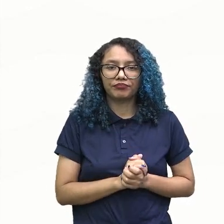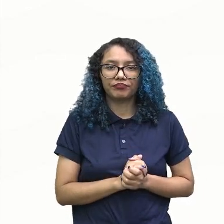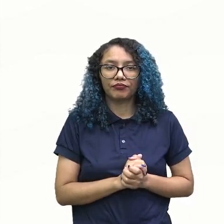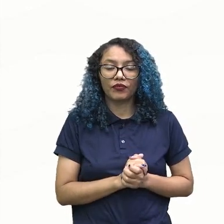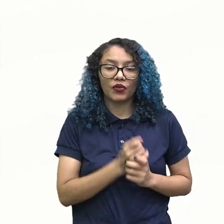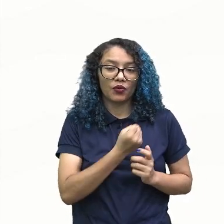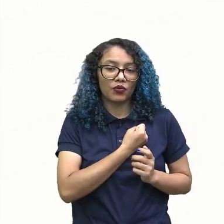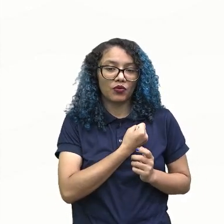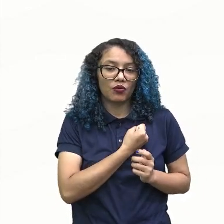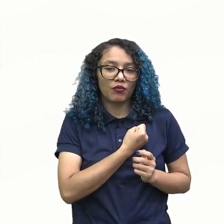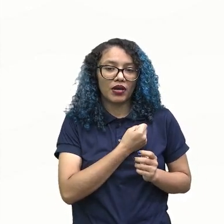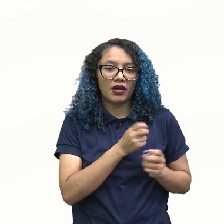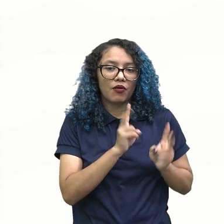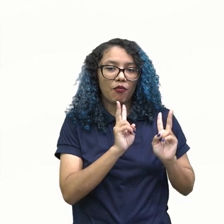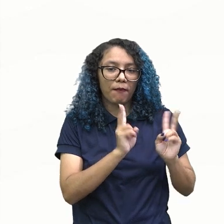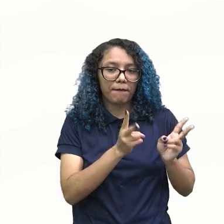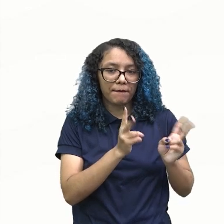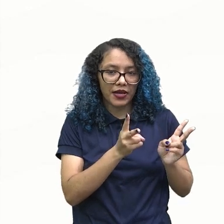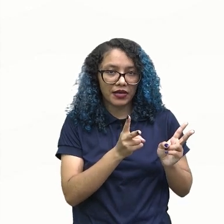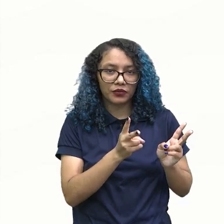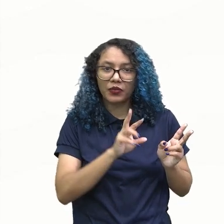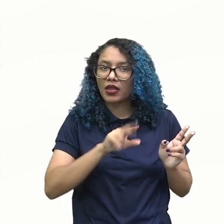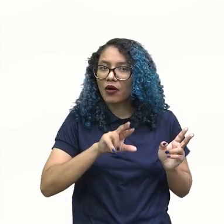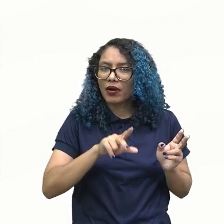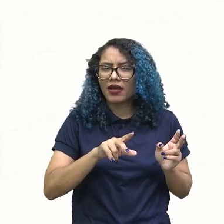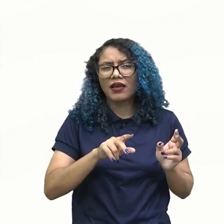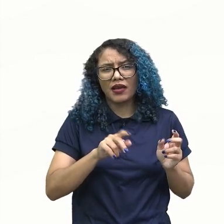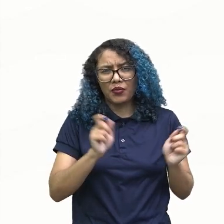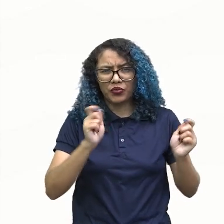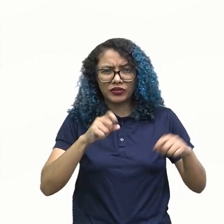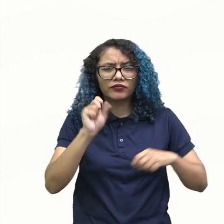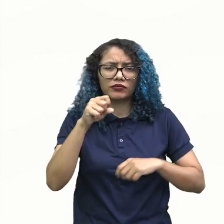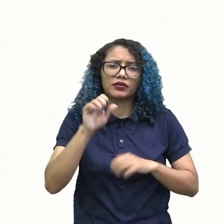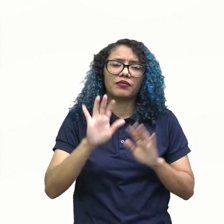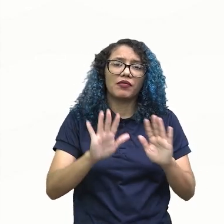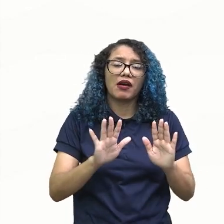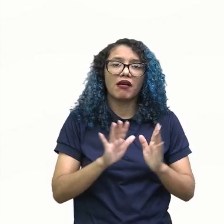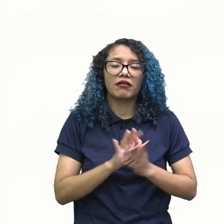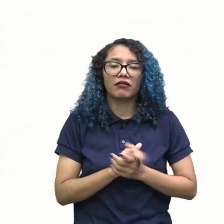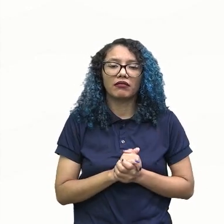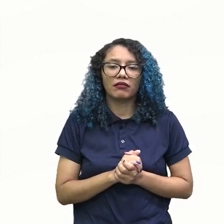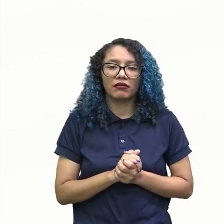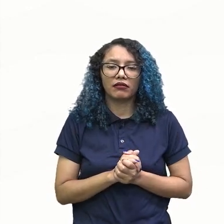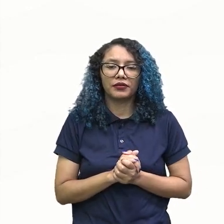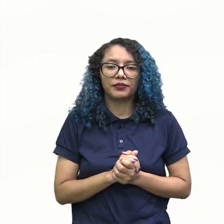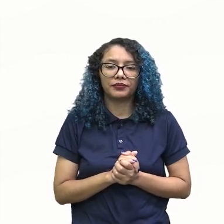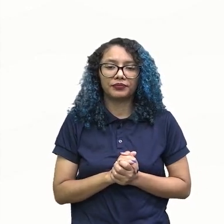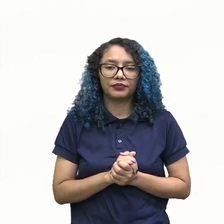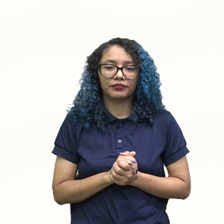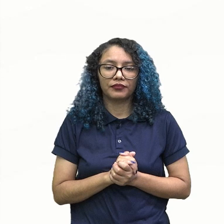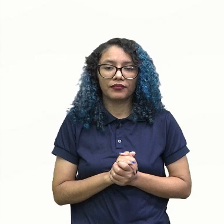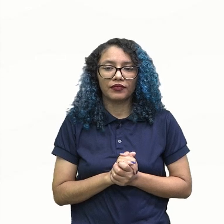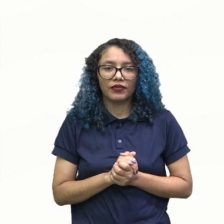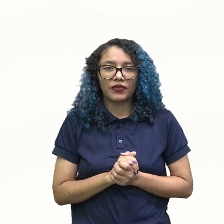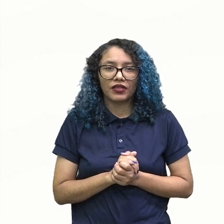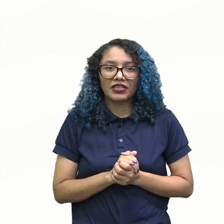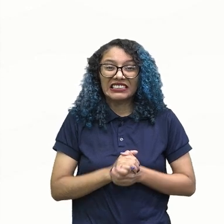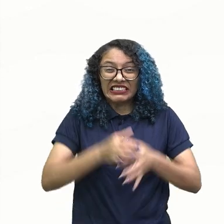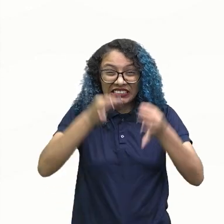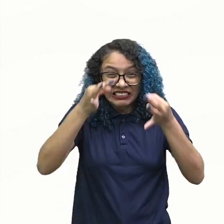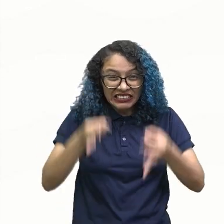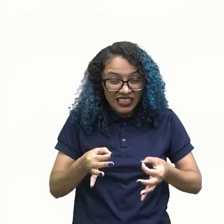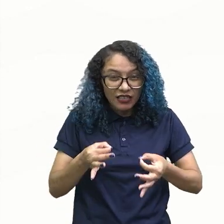a gente saiu aqui do A. Pode ocorrer? Pode. Mas isso vai ser sempre absoluto?